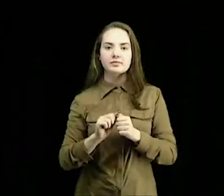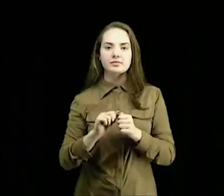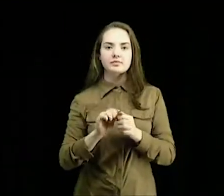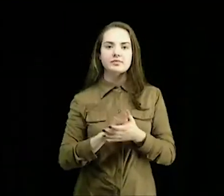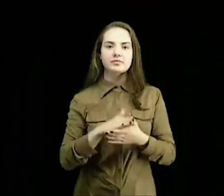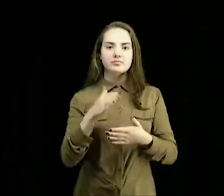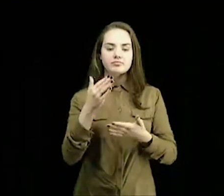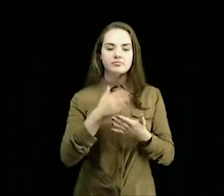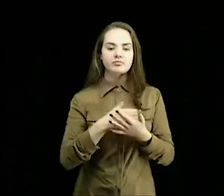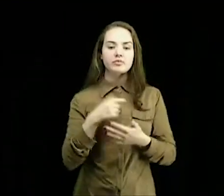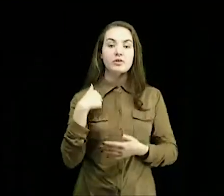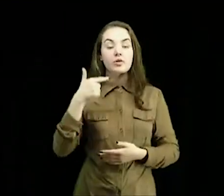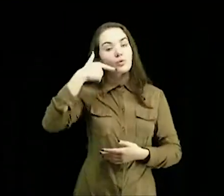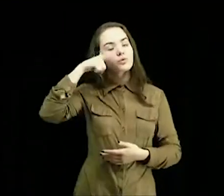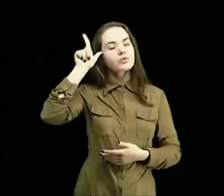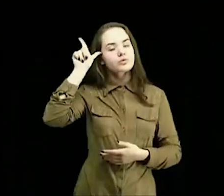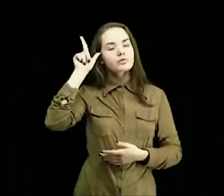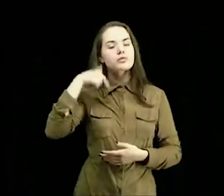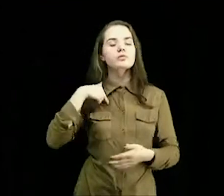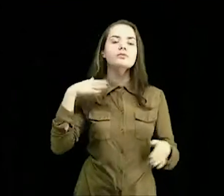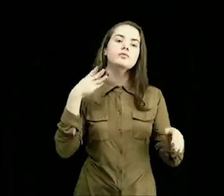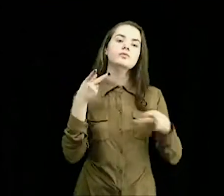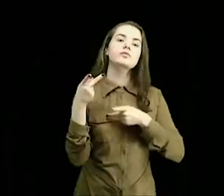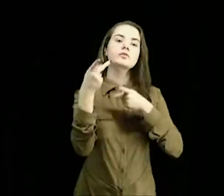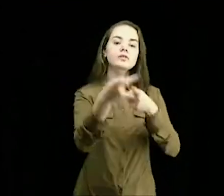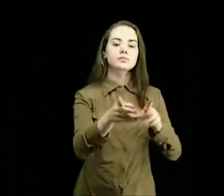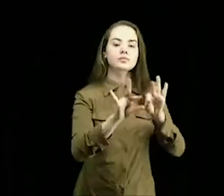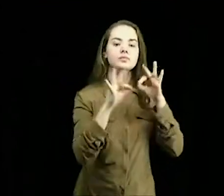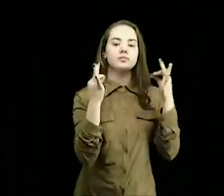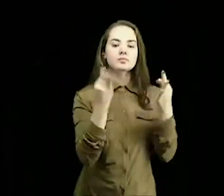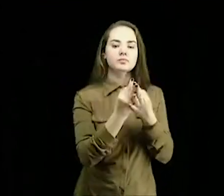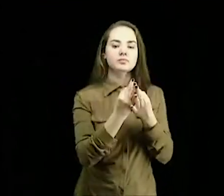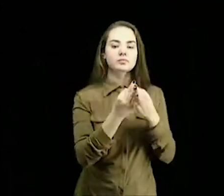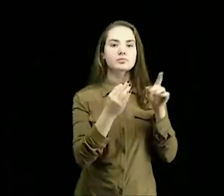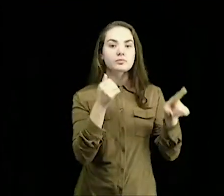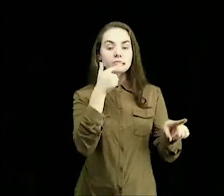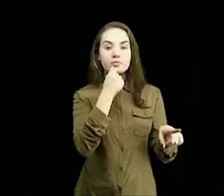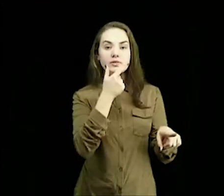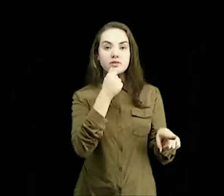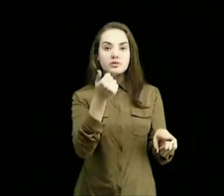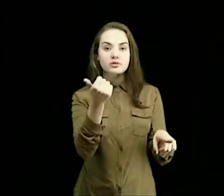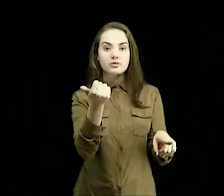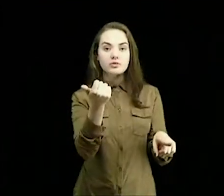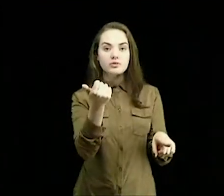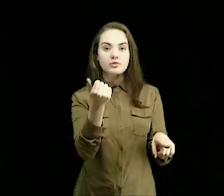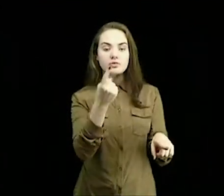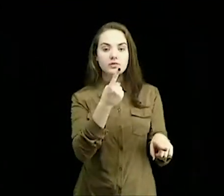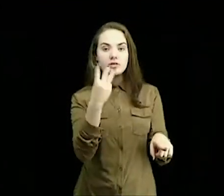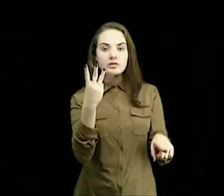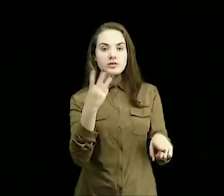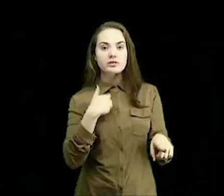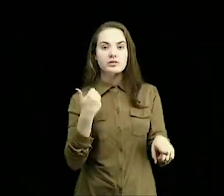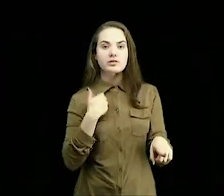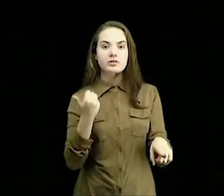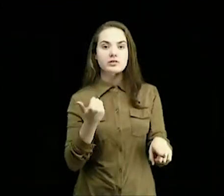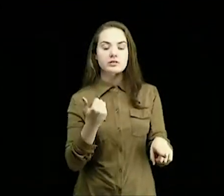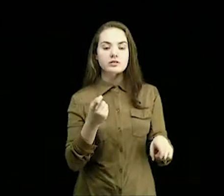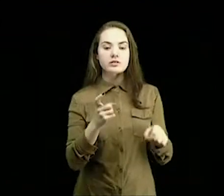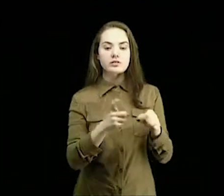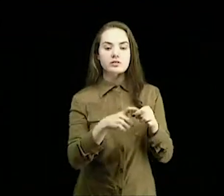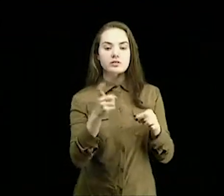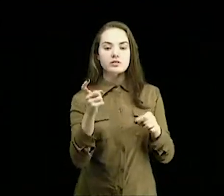Aí ontem eu fui visitar uma família do menino, ele tem 11, 13 anos. E ele saiu do Jump, que é o Ministério